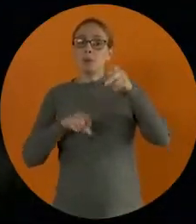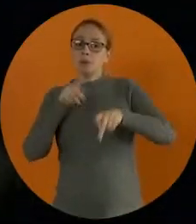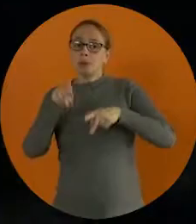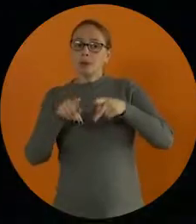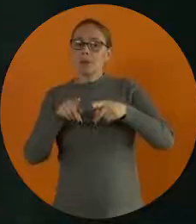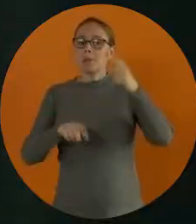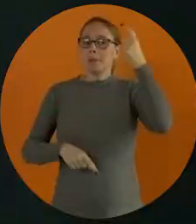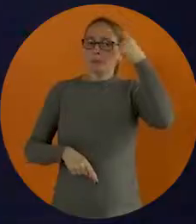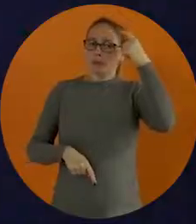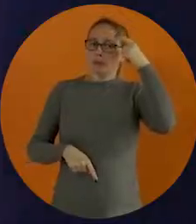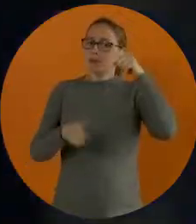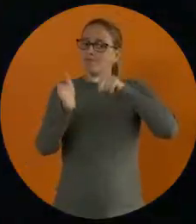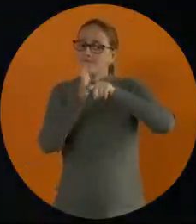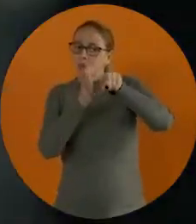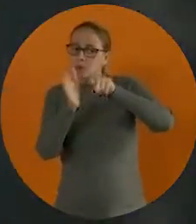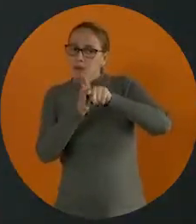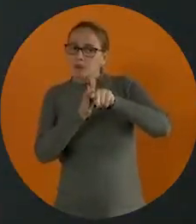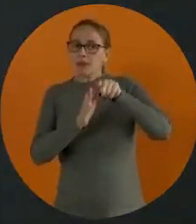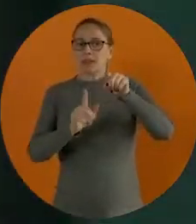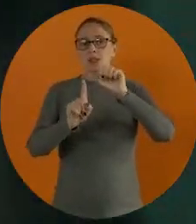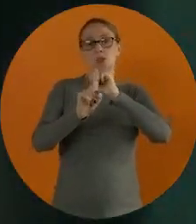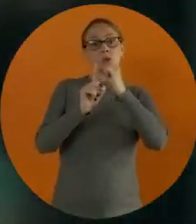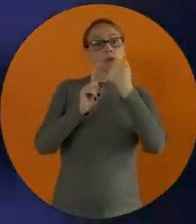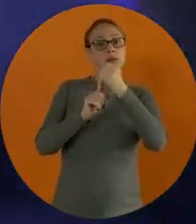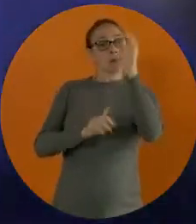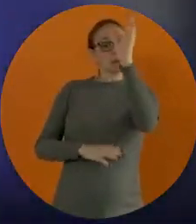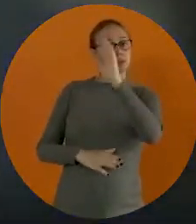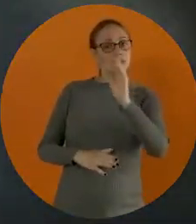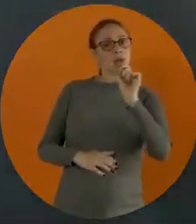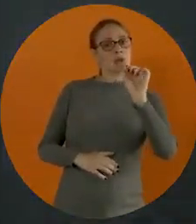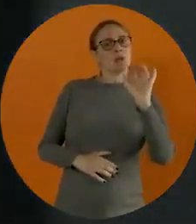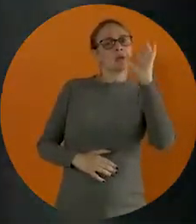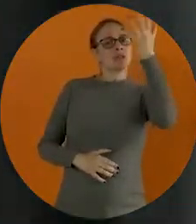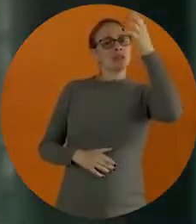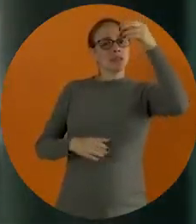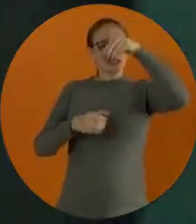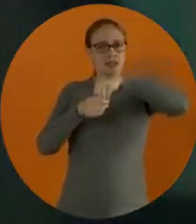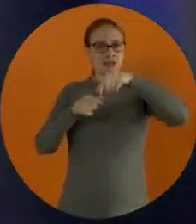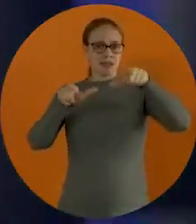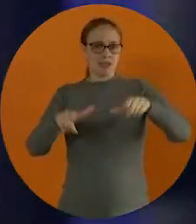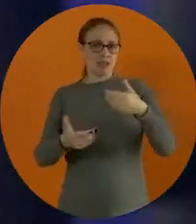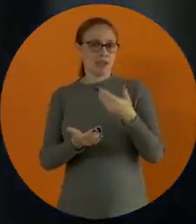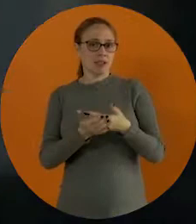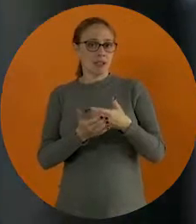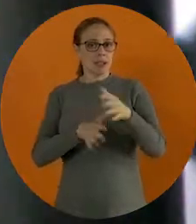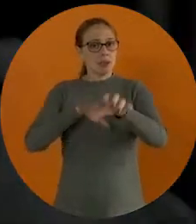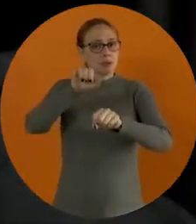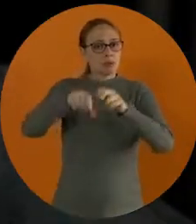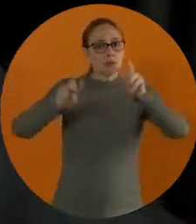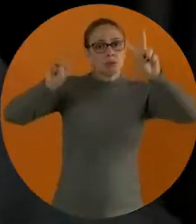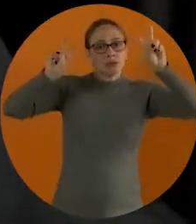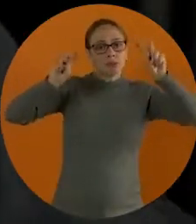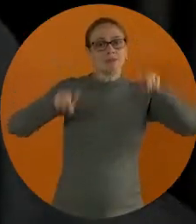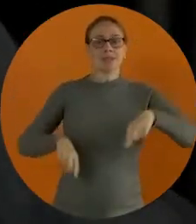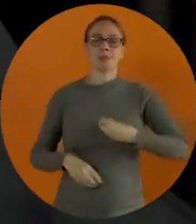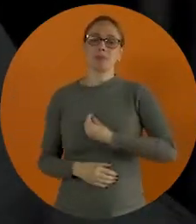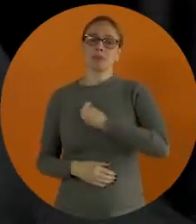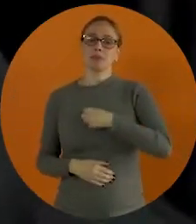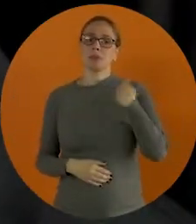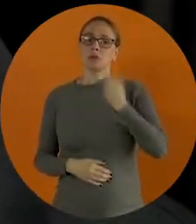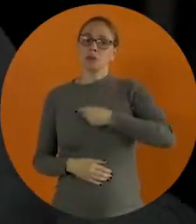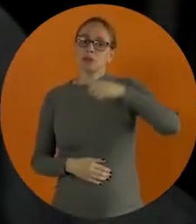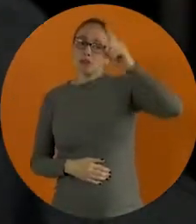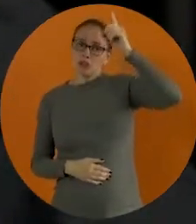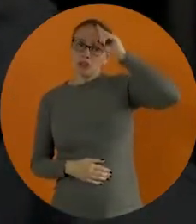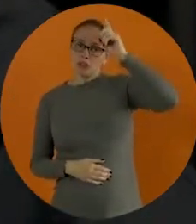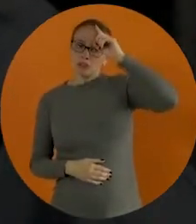que são da esfera social brasileira. Está acontecendo aqui em sala de aula. Eles abordam temas que estão presentes no nosso dia a